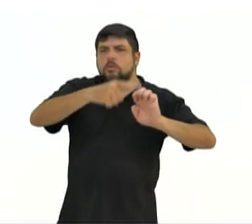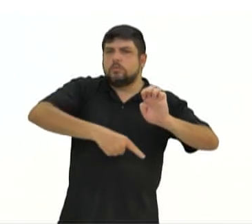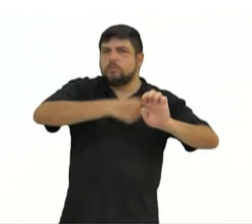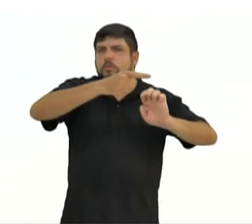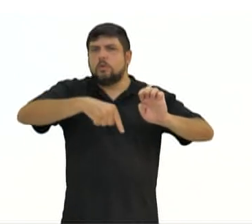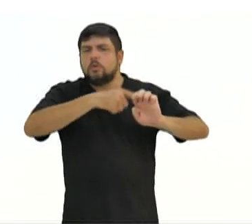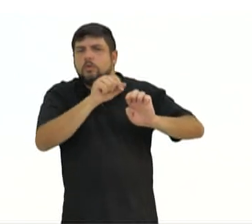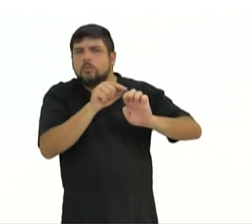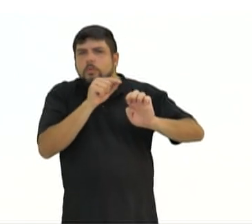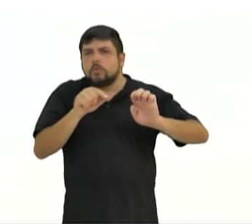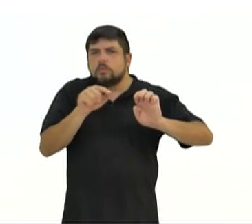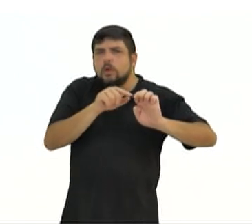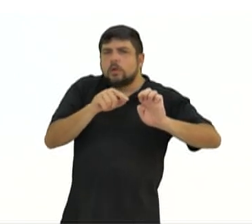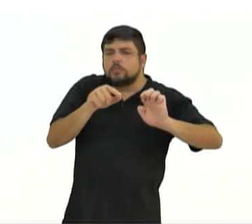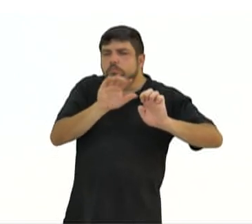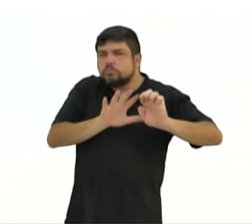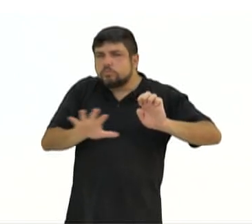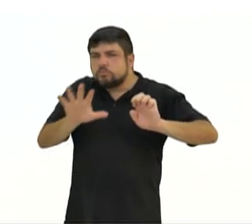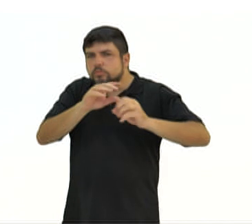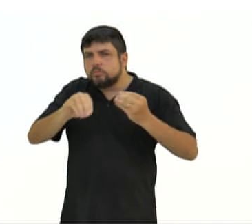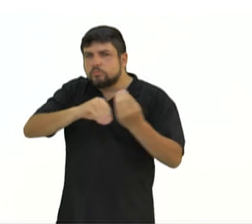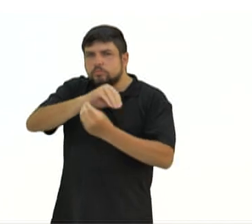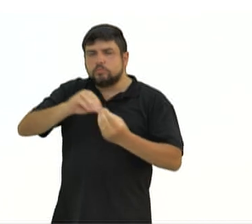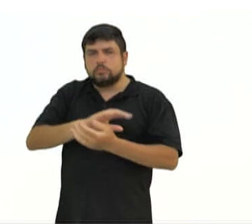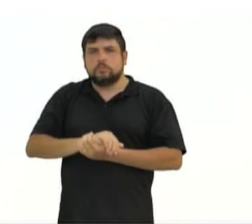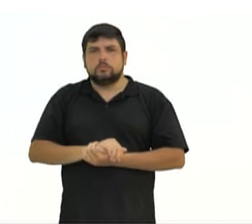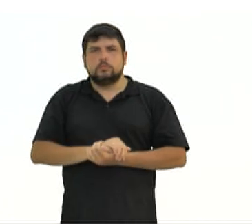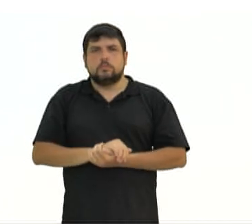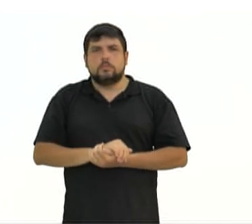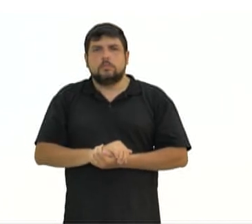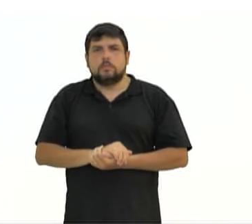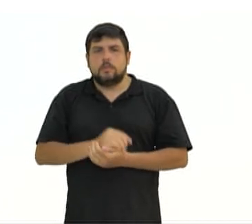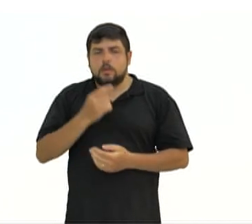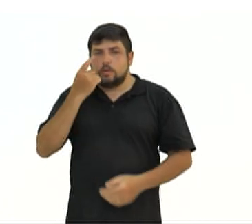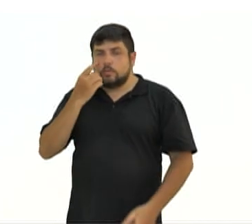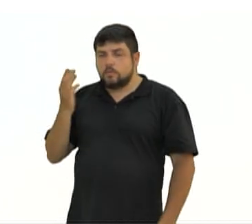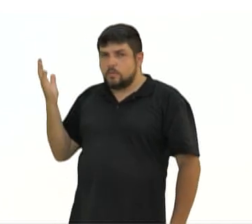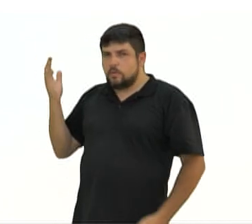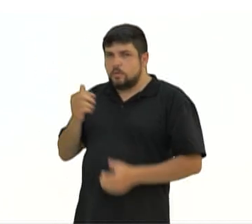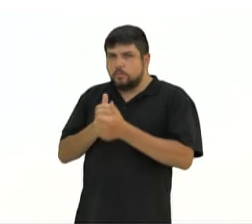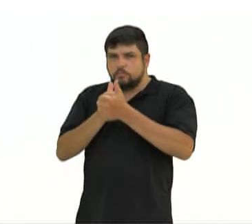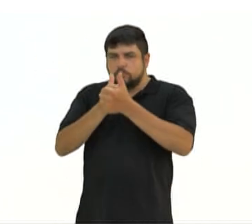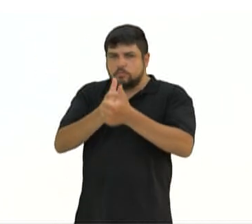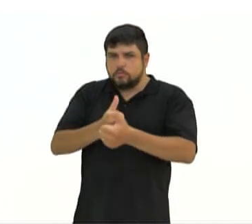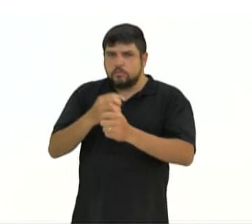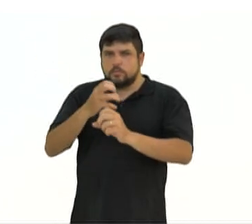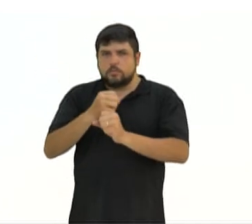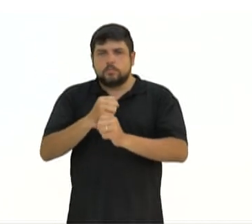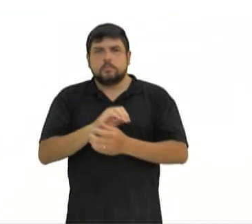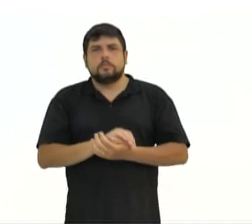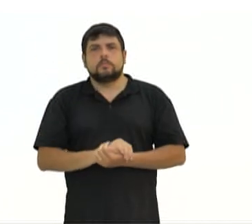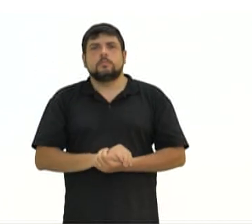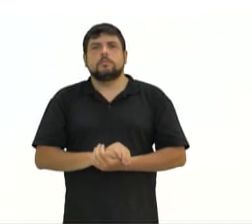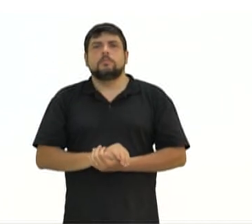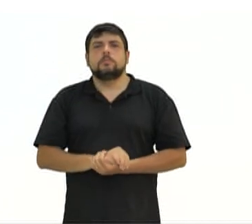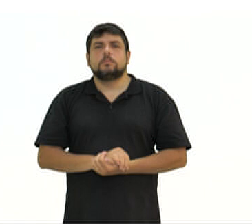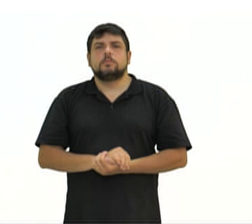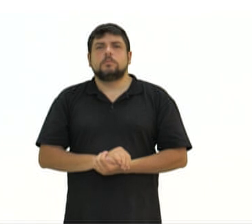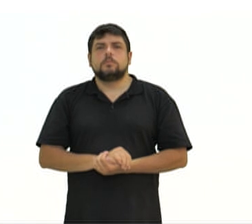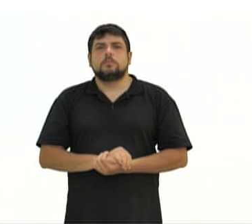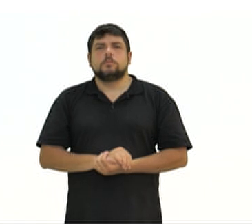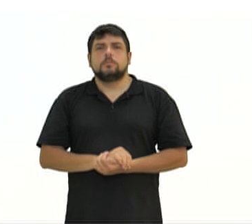variando ali dentro de cada uma das situações. Então, olha só, o cobre ele sai de 0 e vai para mais 1. Oxida e